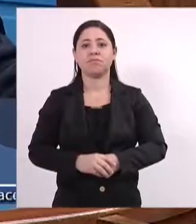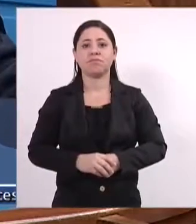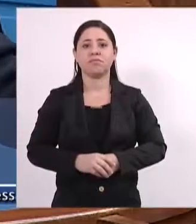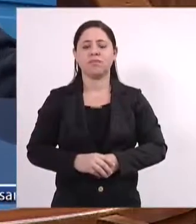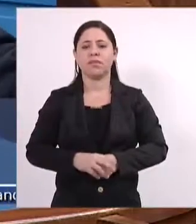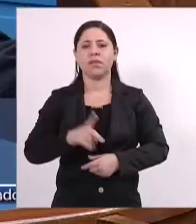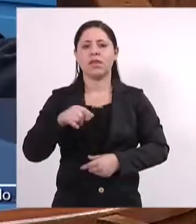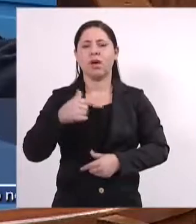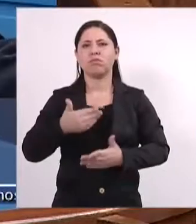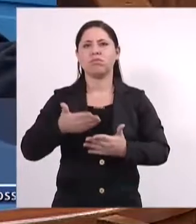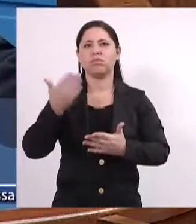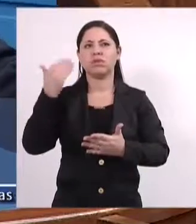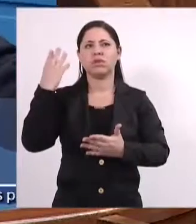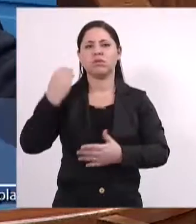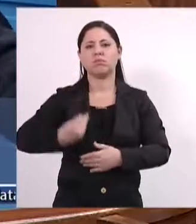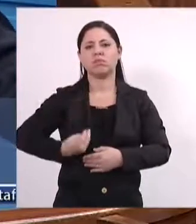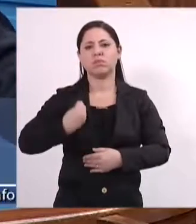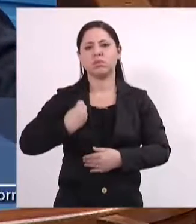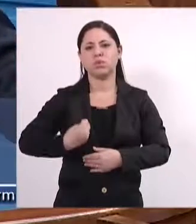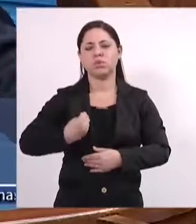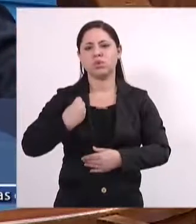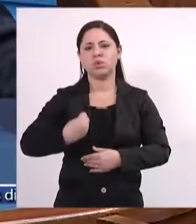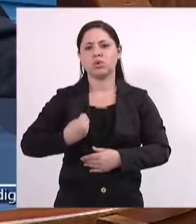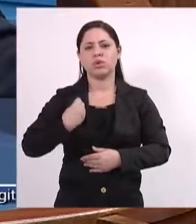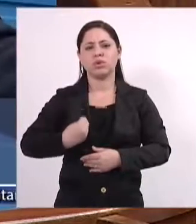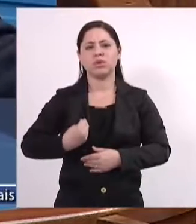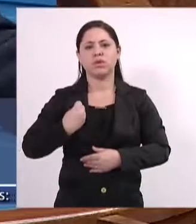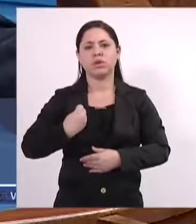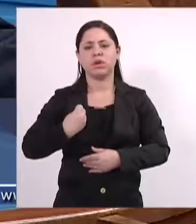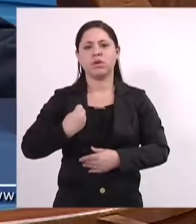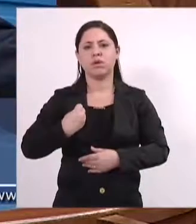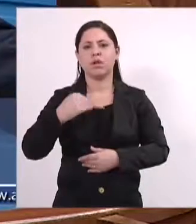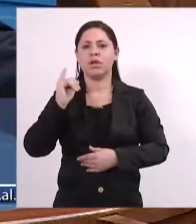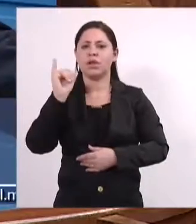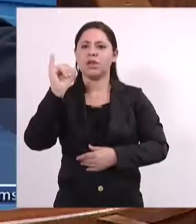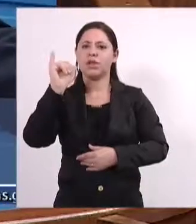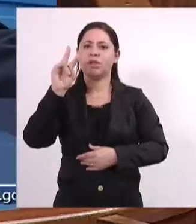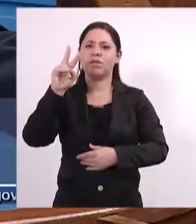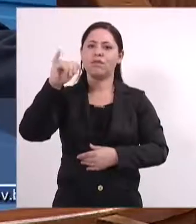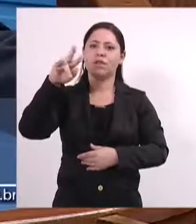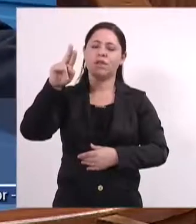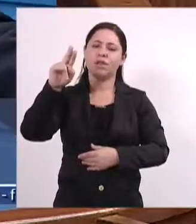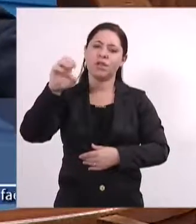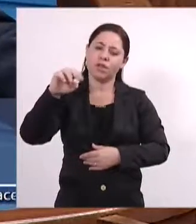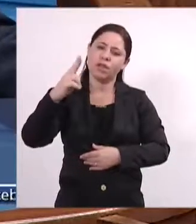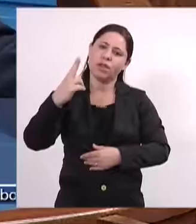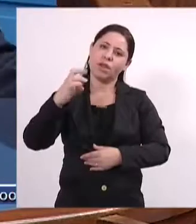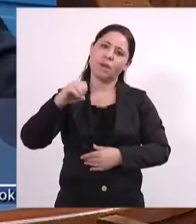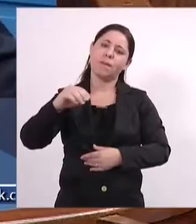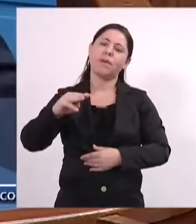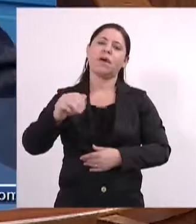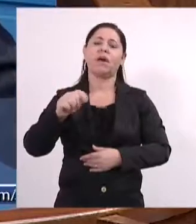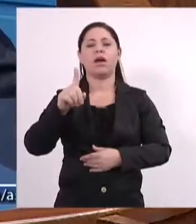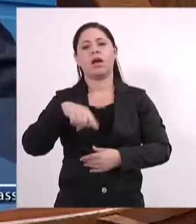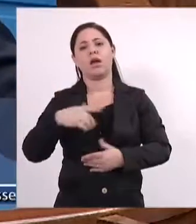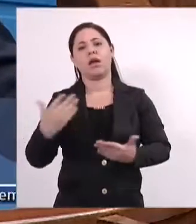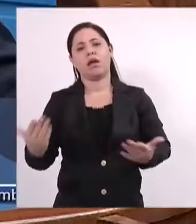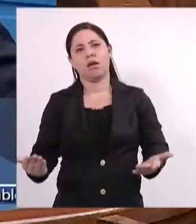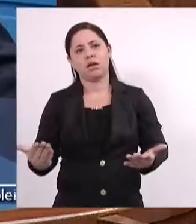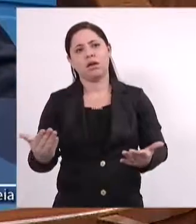Desde a época que participava do consórcio do Vale do Iviema, essa é